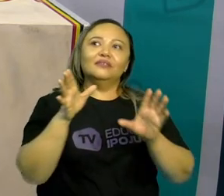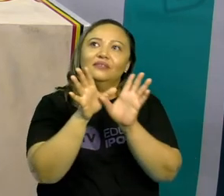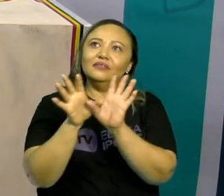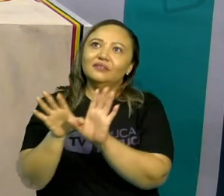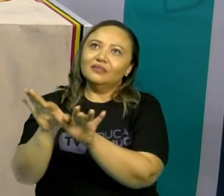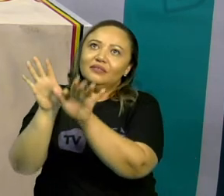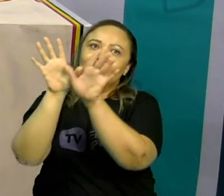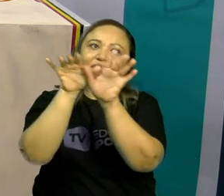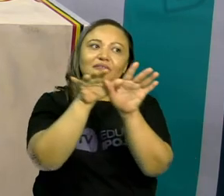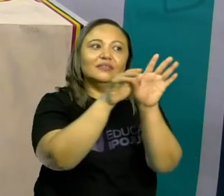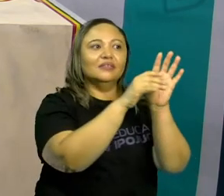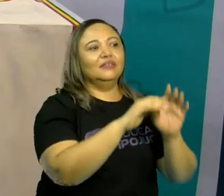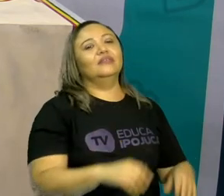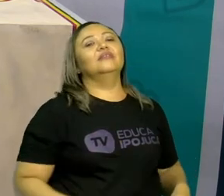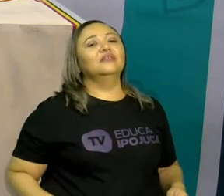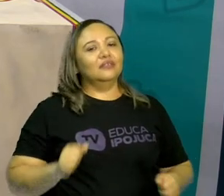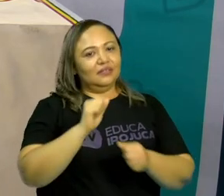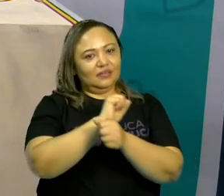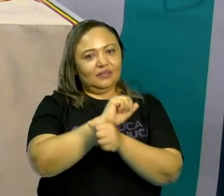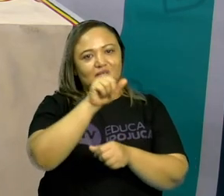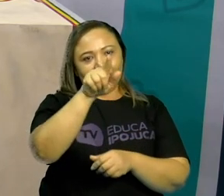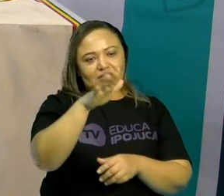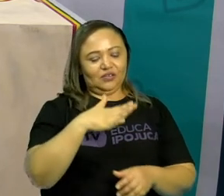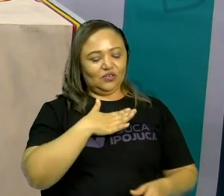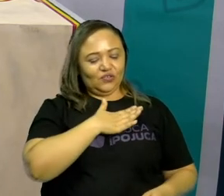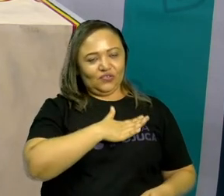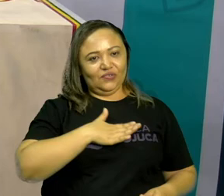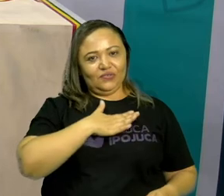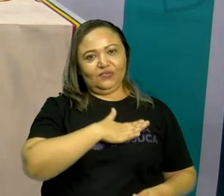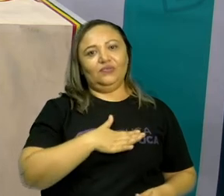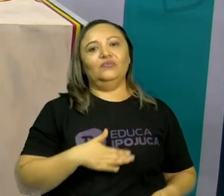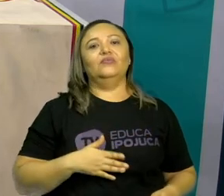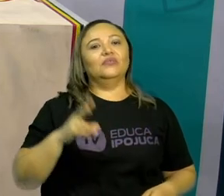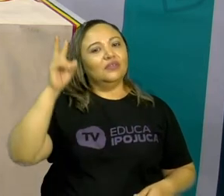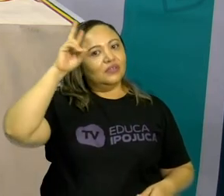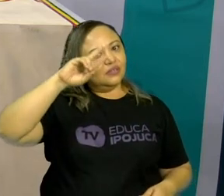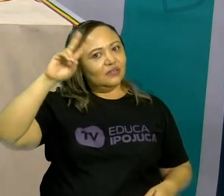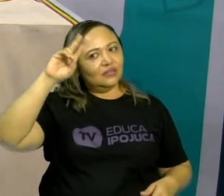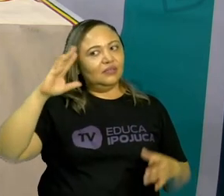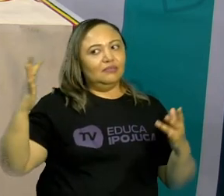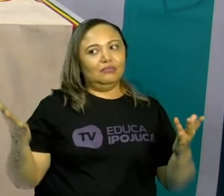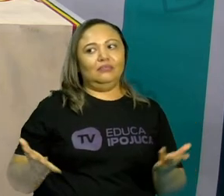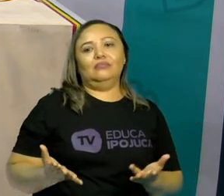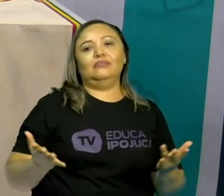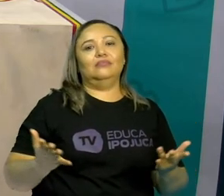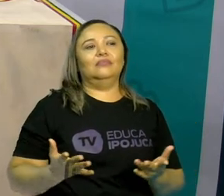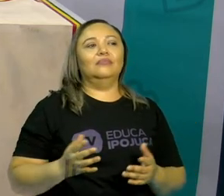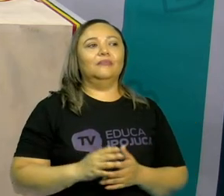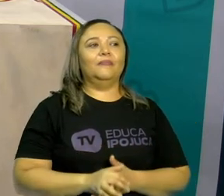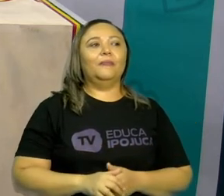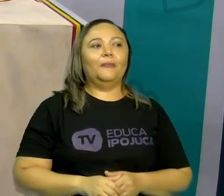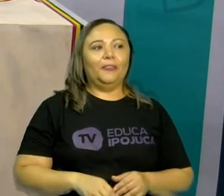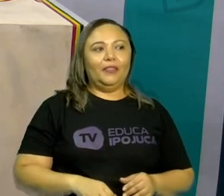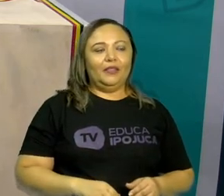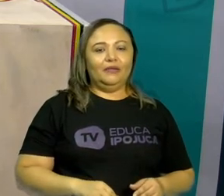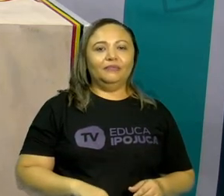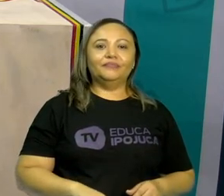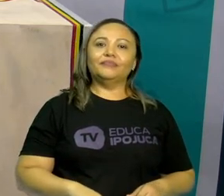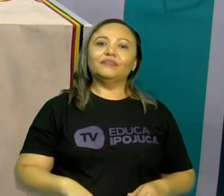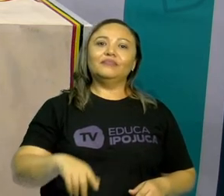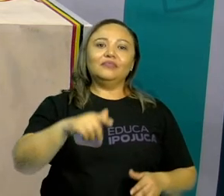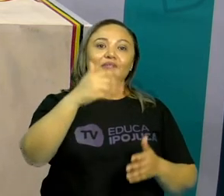dos pássaros espero que vocês tenham gostado da nossa historinha bem legal e a Ilma